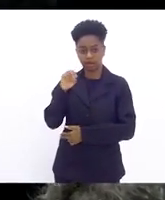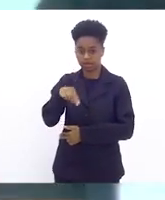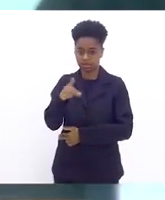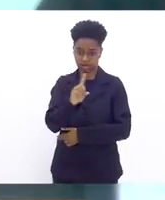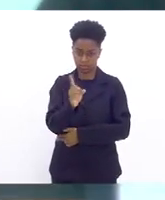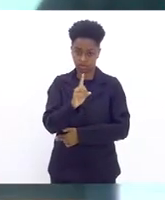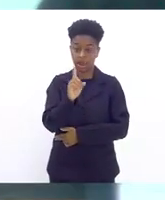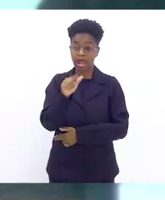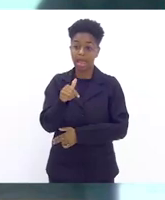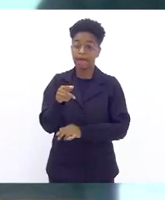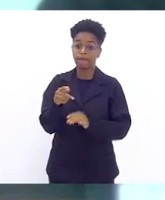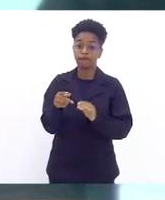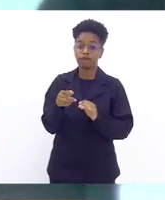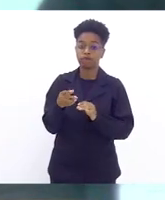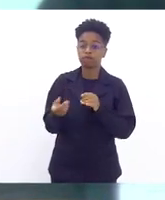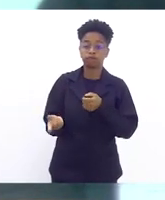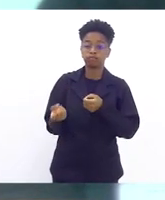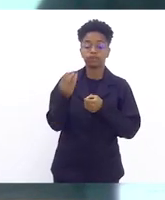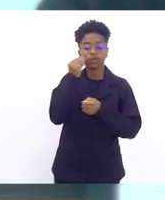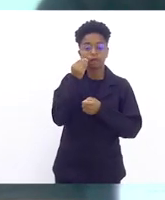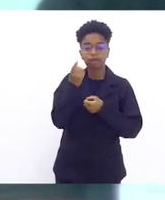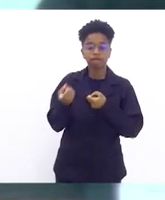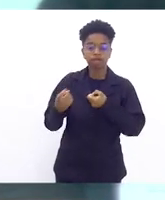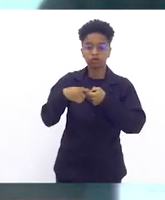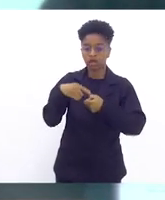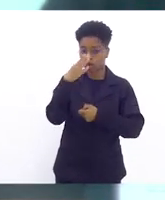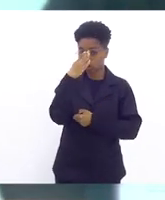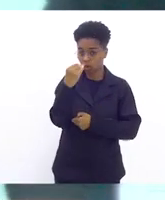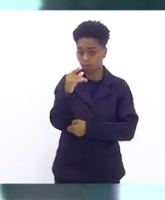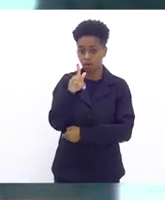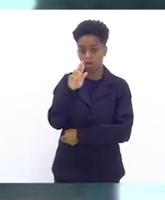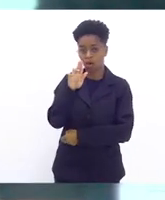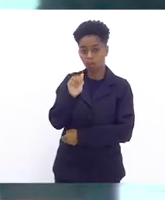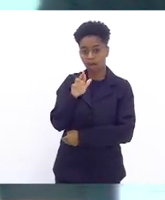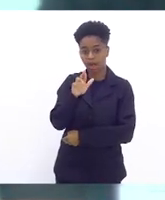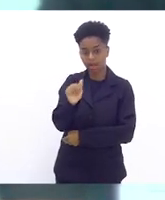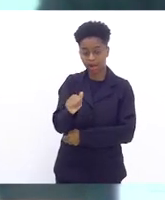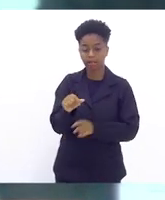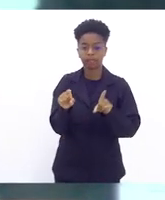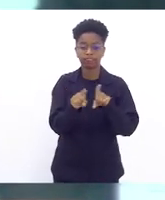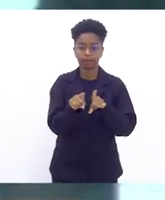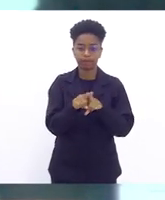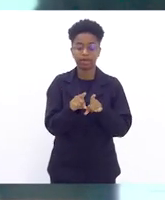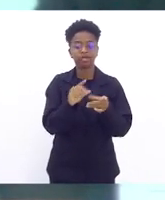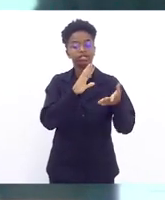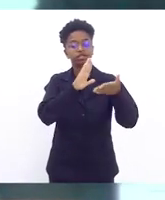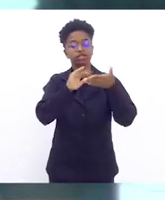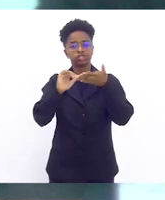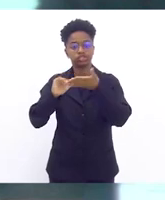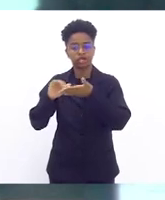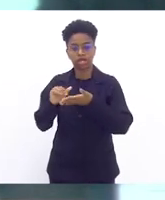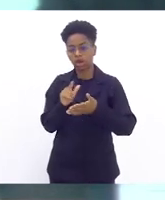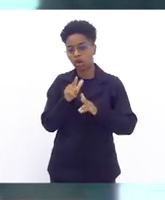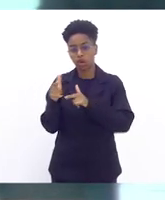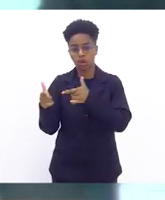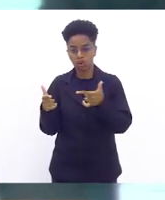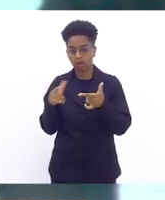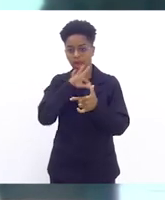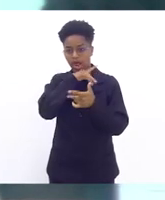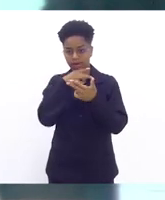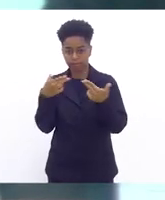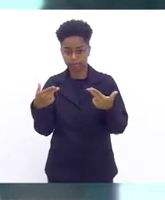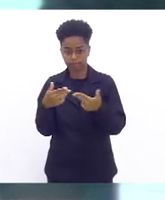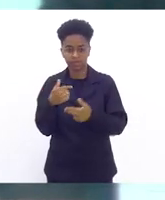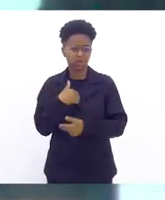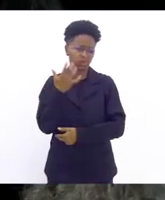para a volta do Guará Que importante lá pra região pra Zona Oeste do Rio de Janeiro para para retirada das espécies exóticas